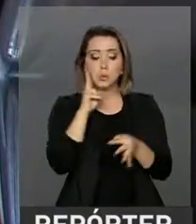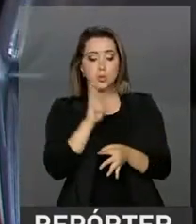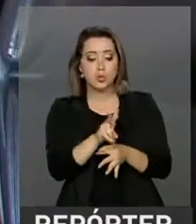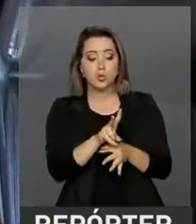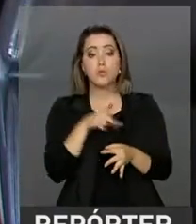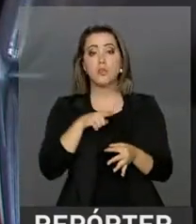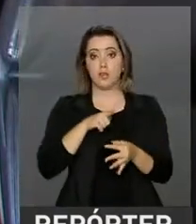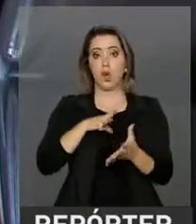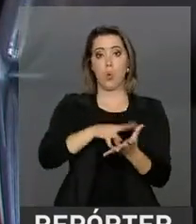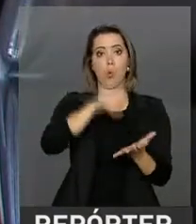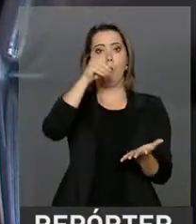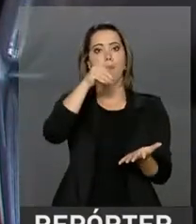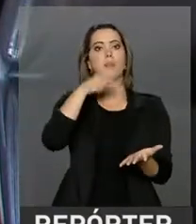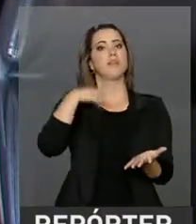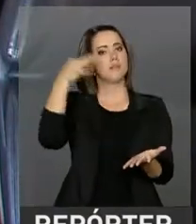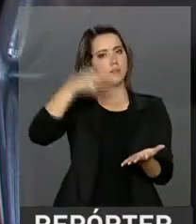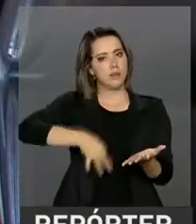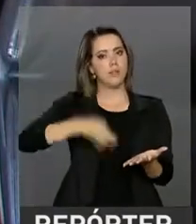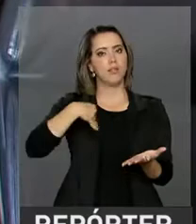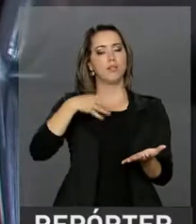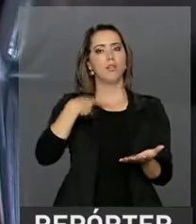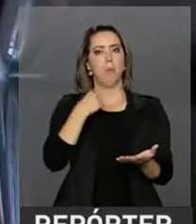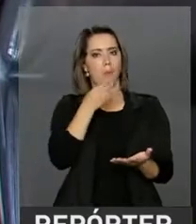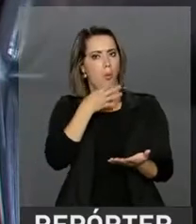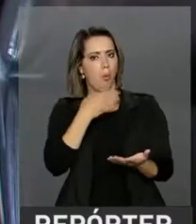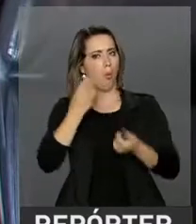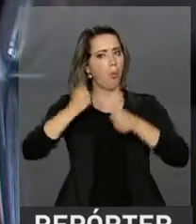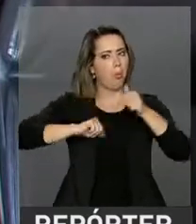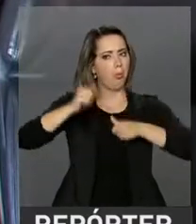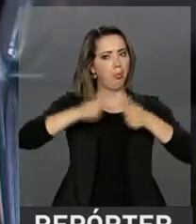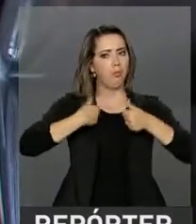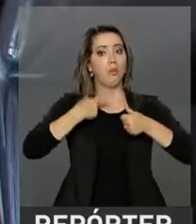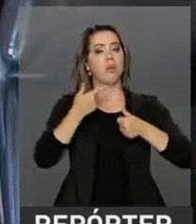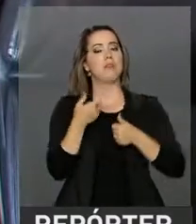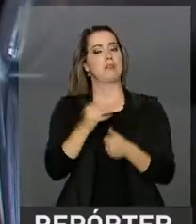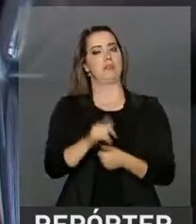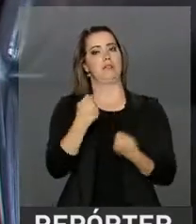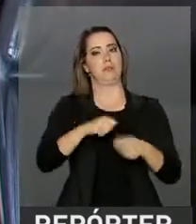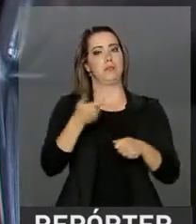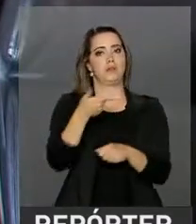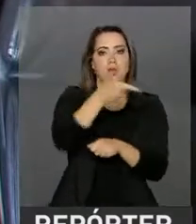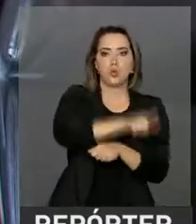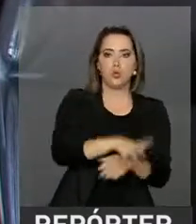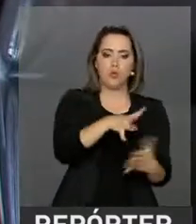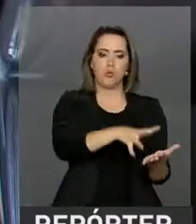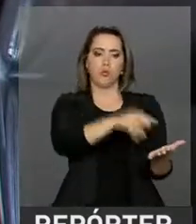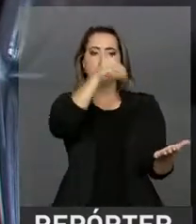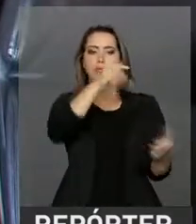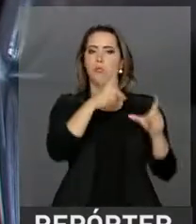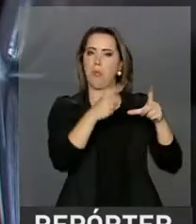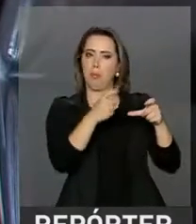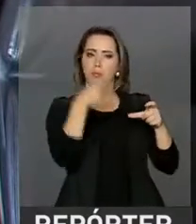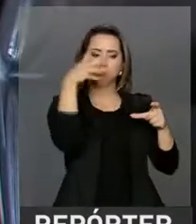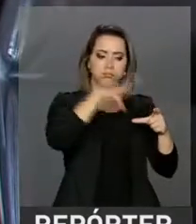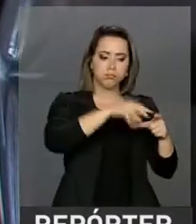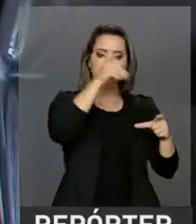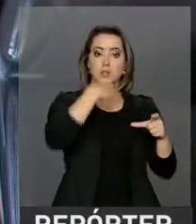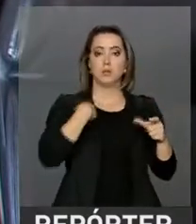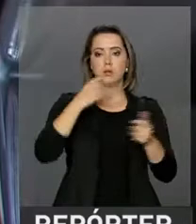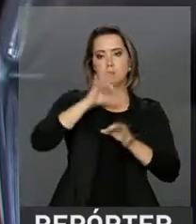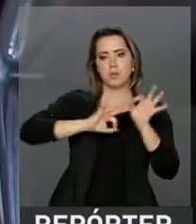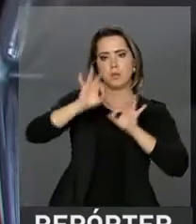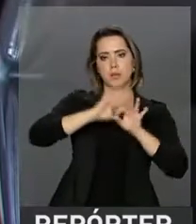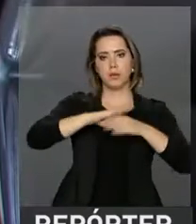cópias de segurança, né, em alta resolução estão boas, senão elas são refeitas, e aí nós preparamos toda a embalagem